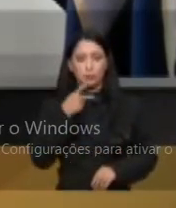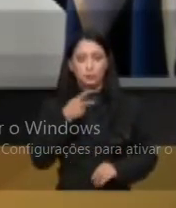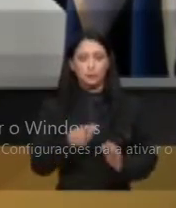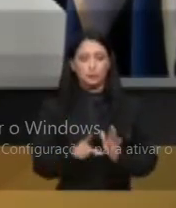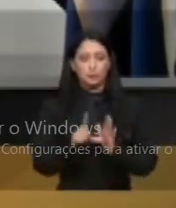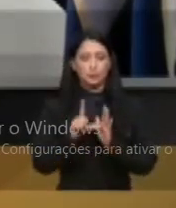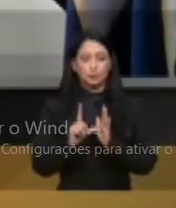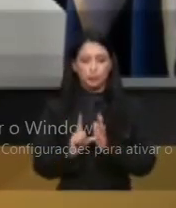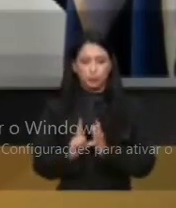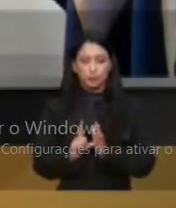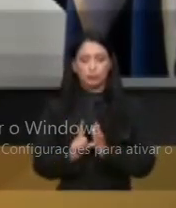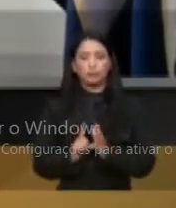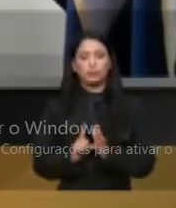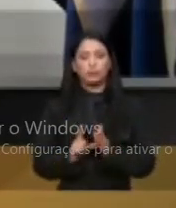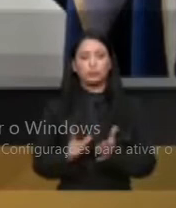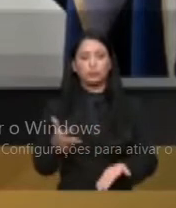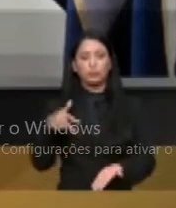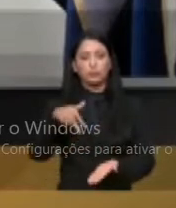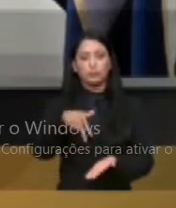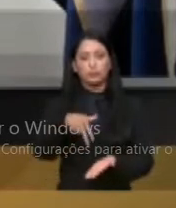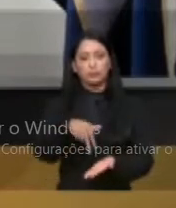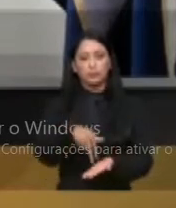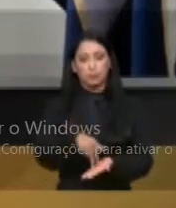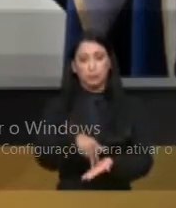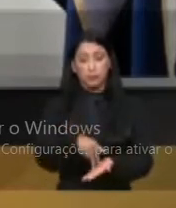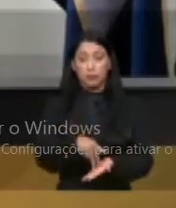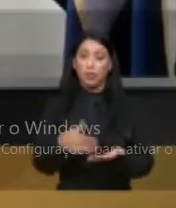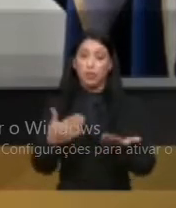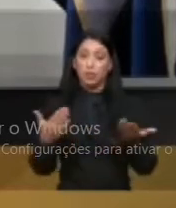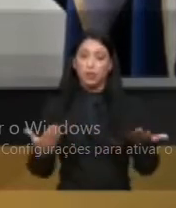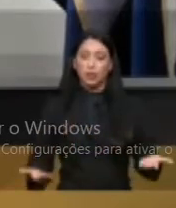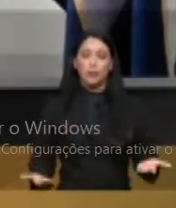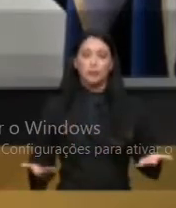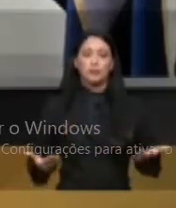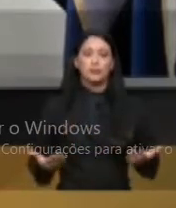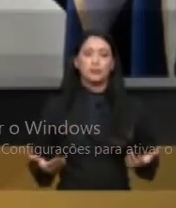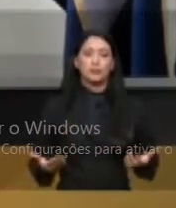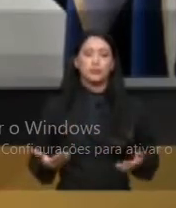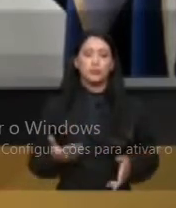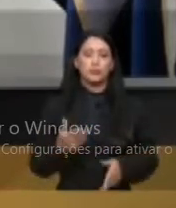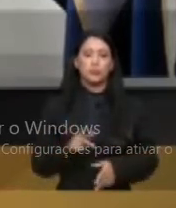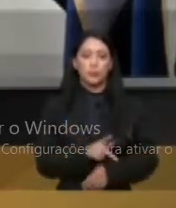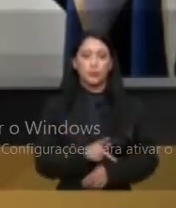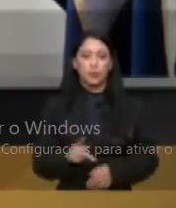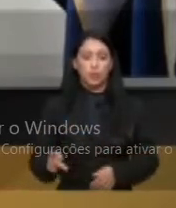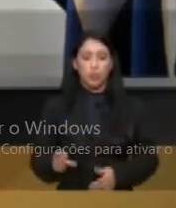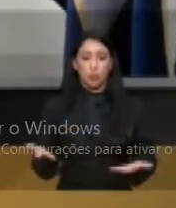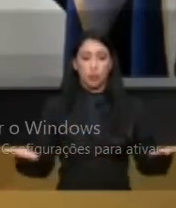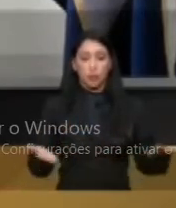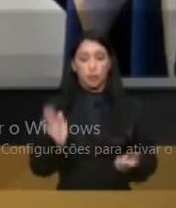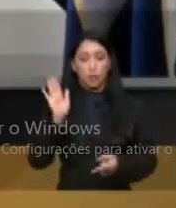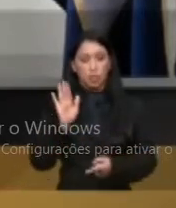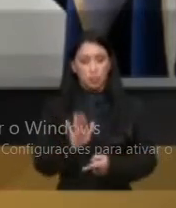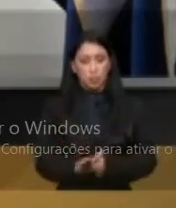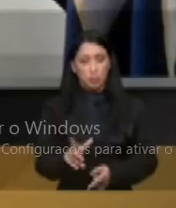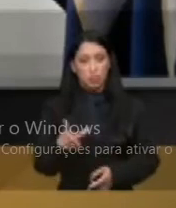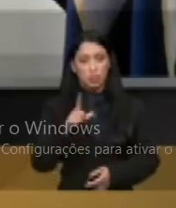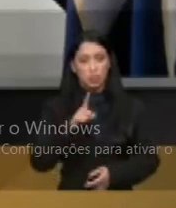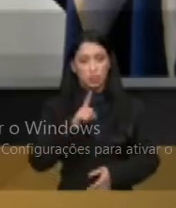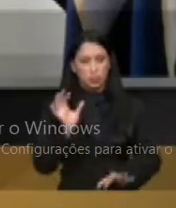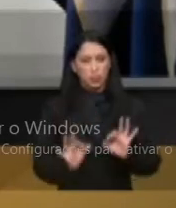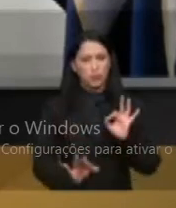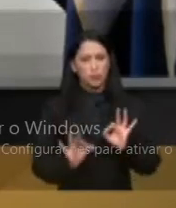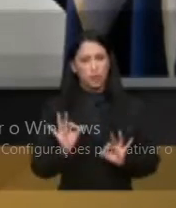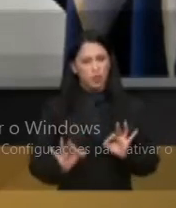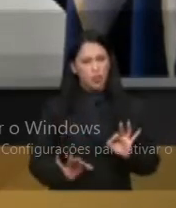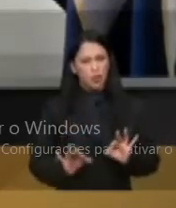senhores advogados que me antecedem na tribuna. E, senhor presidente, temos nesta tarde